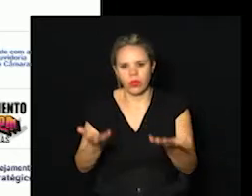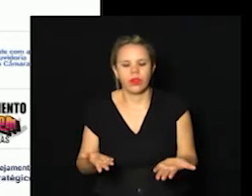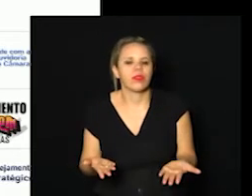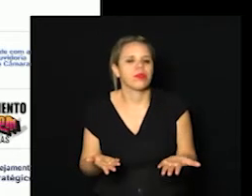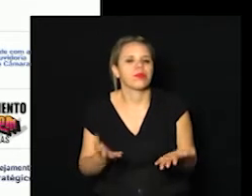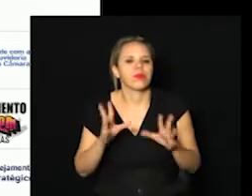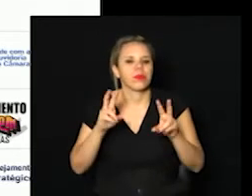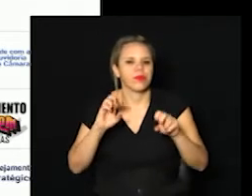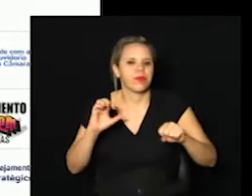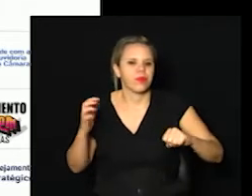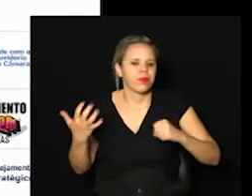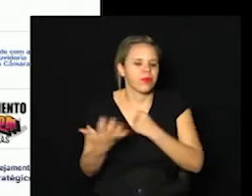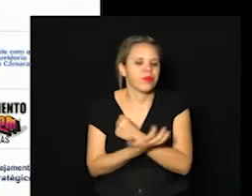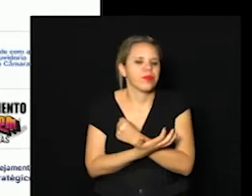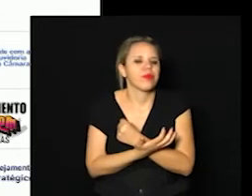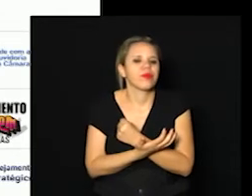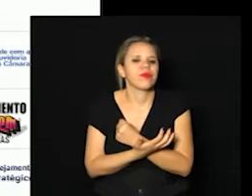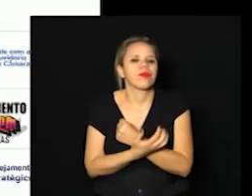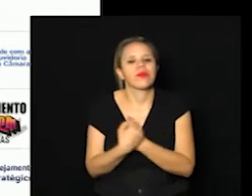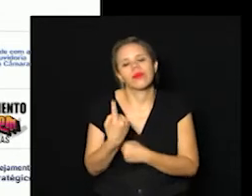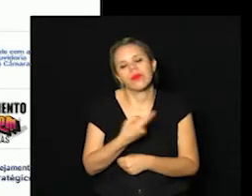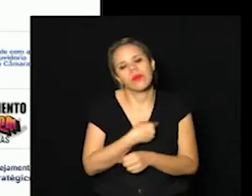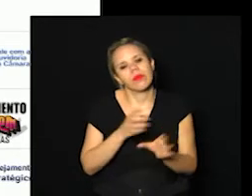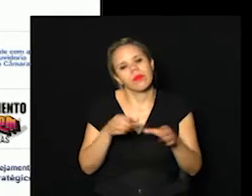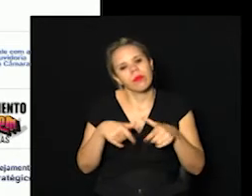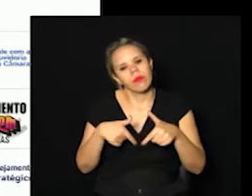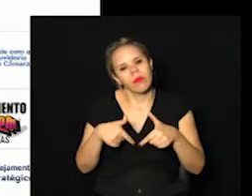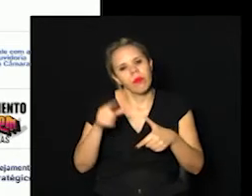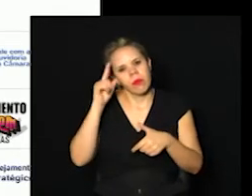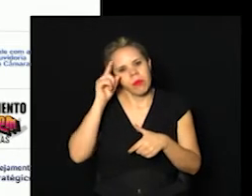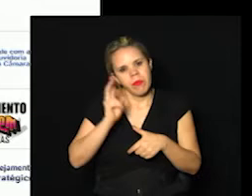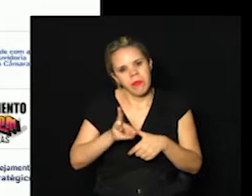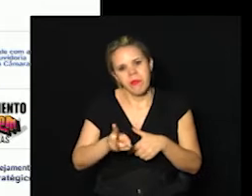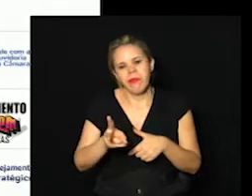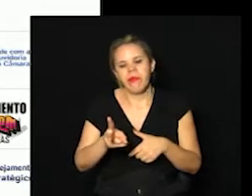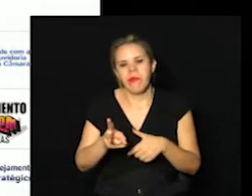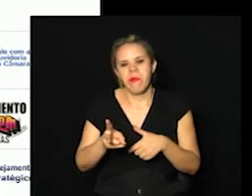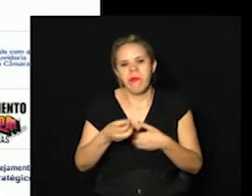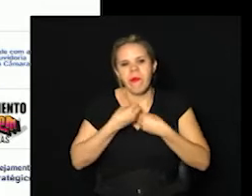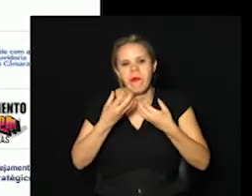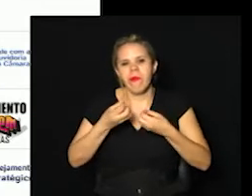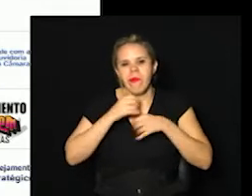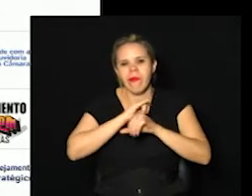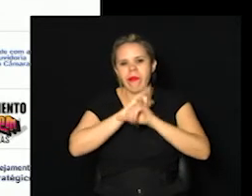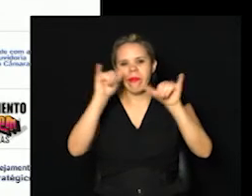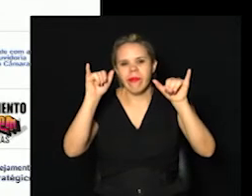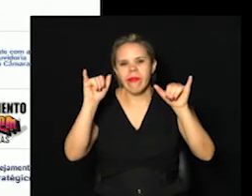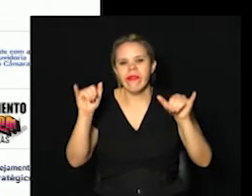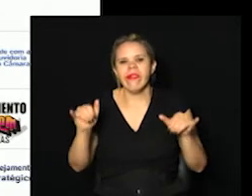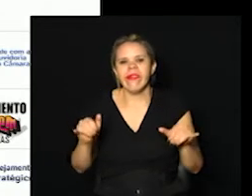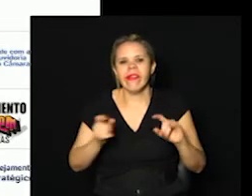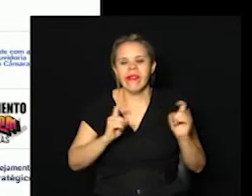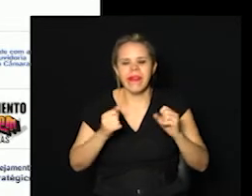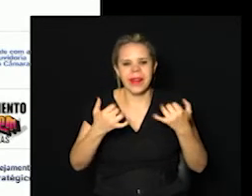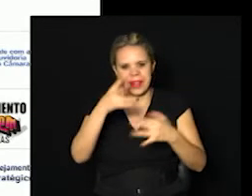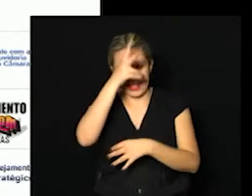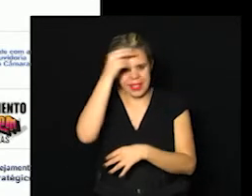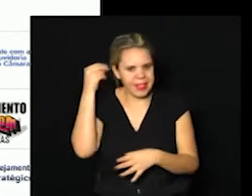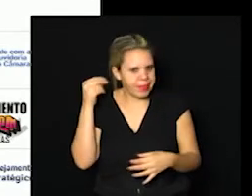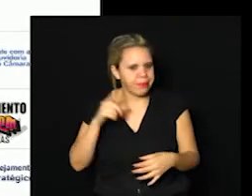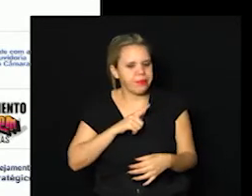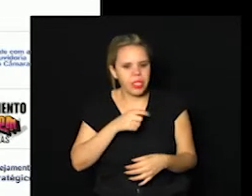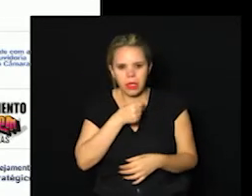sobre coronavírus, sobre o boletim. A nossa equipe diariamente informa, que são as informações da audiência pública,